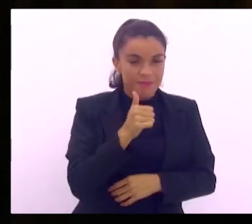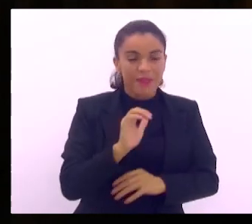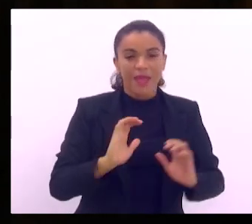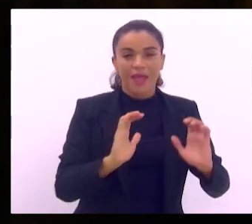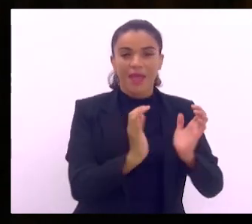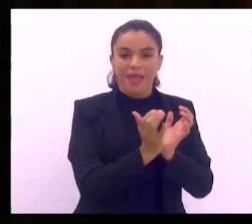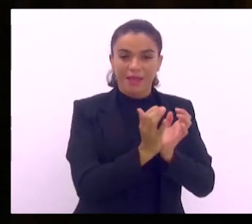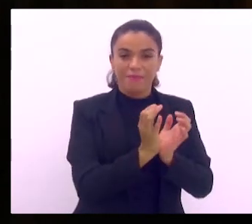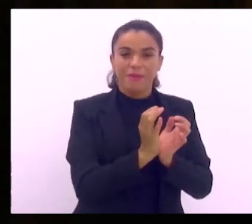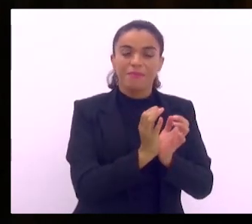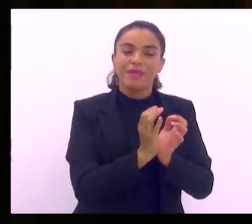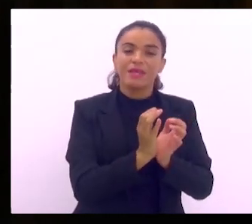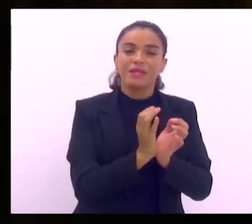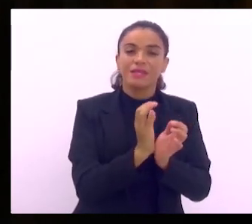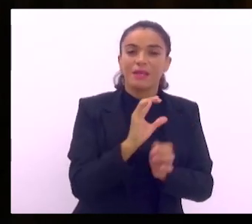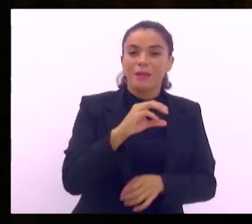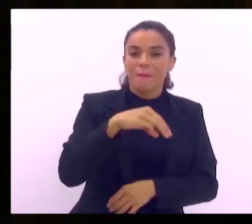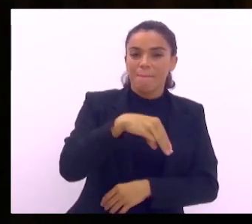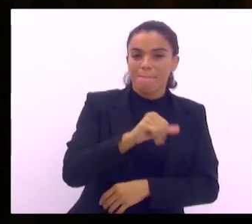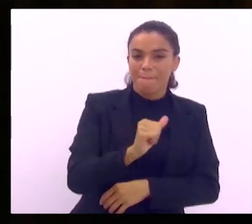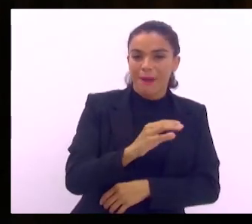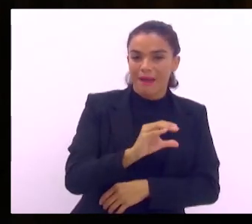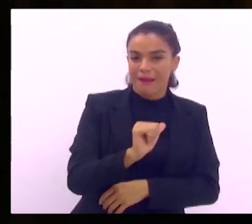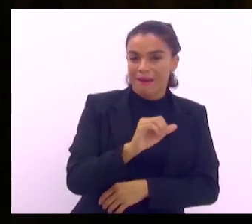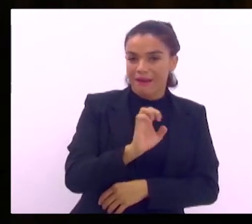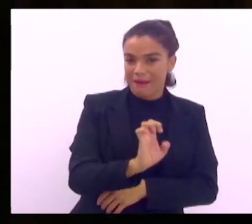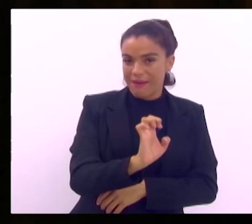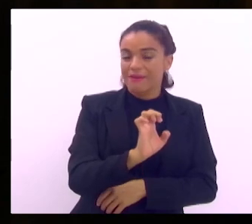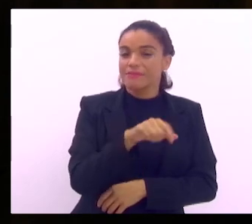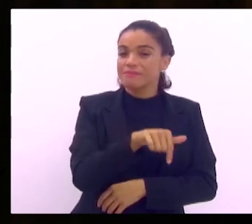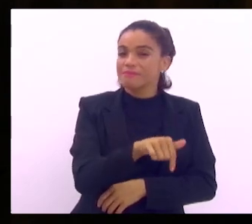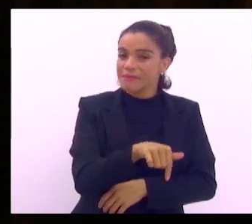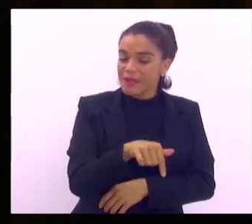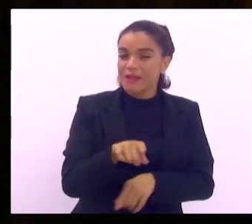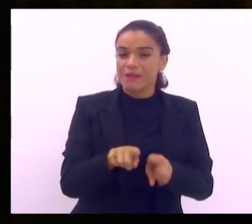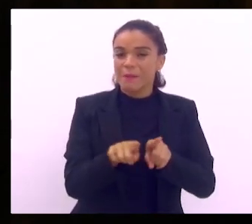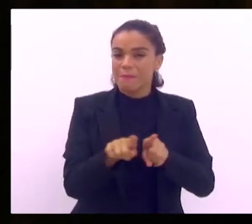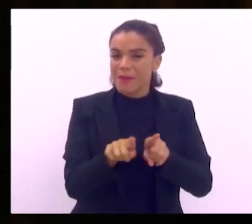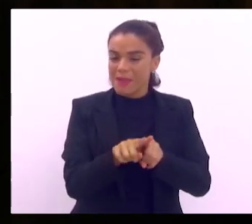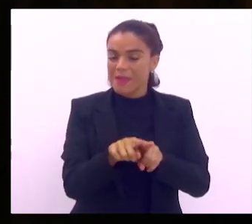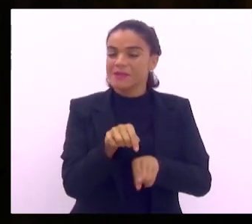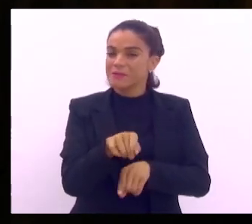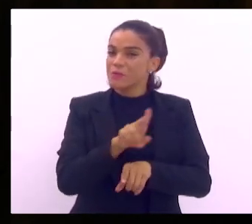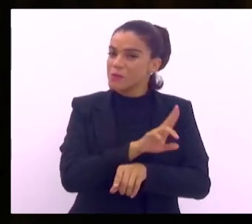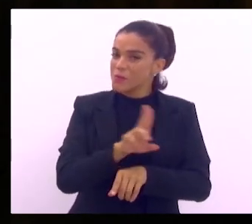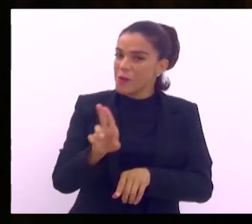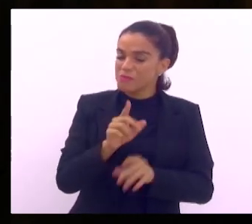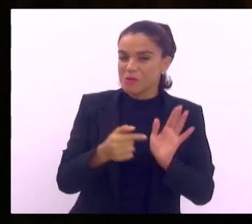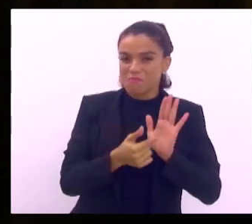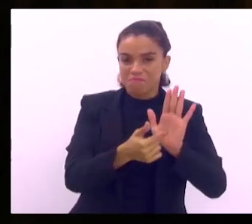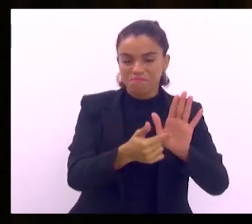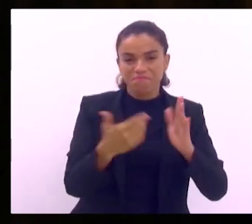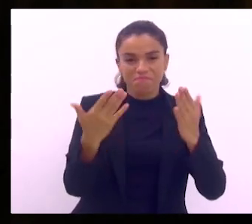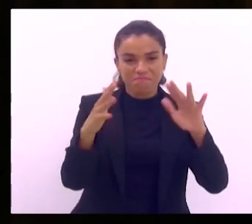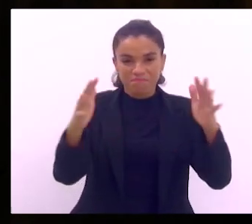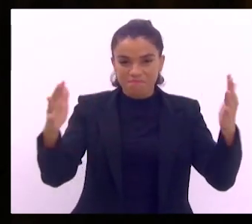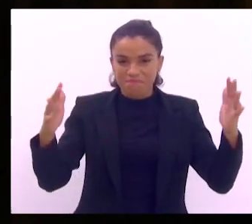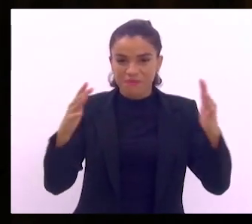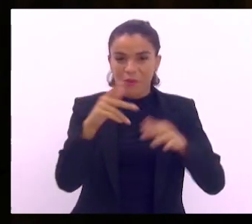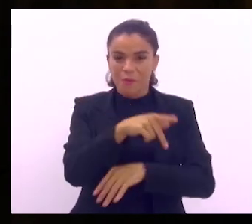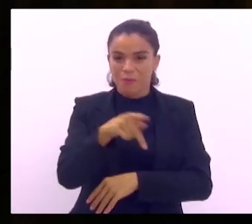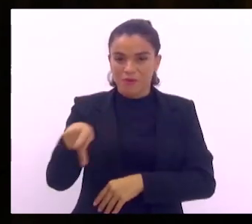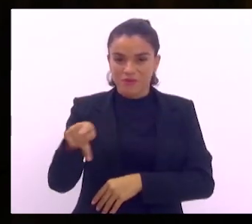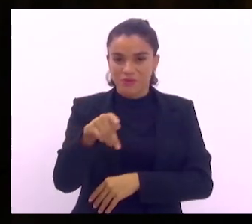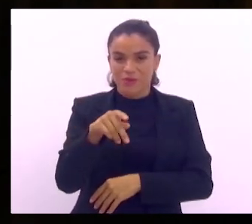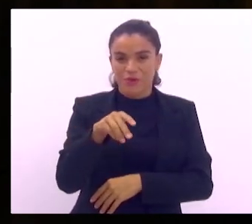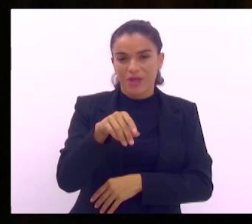equipe de Macaé, Associação Esportiva Cidadania e Dignidade, e o nome já mostra muita coisa. Queria saudar o professor